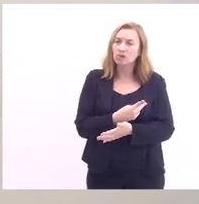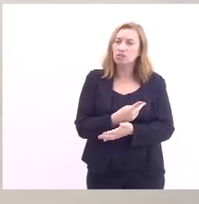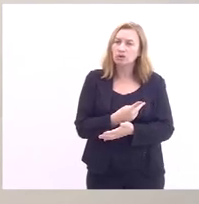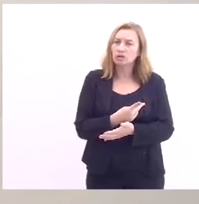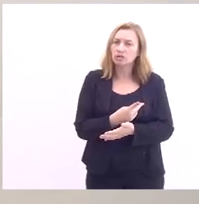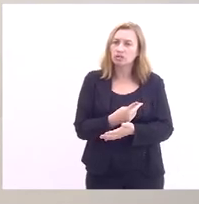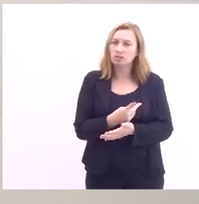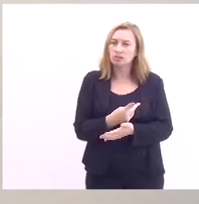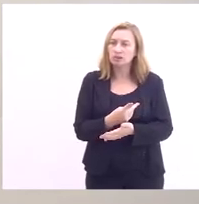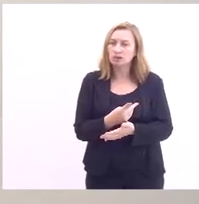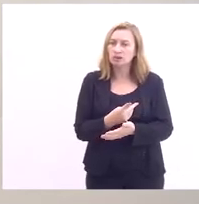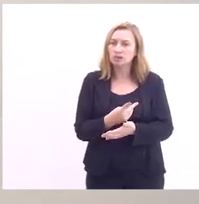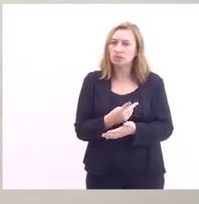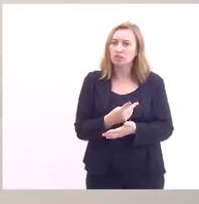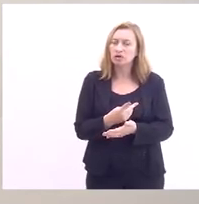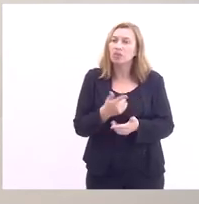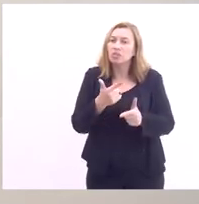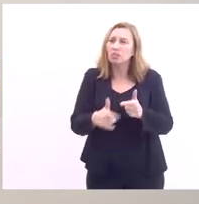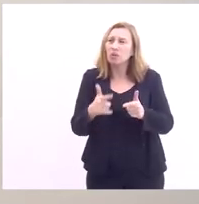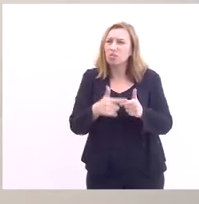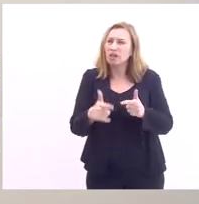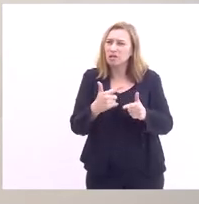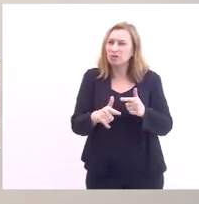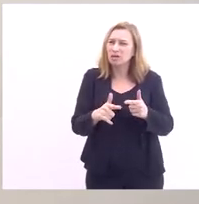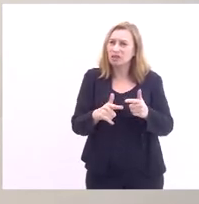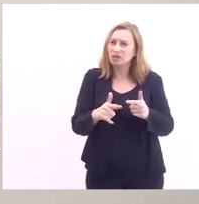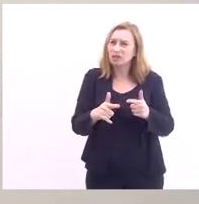a sua conta de luz.